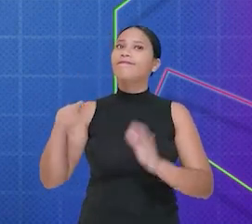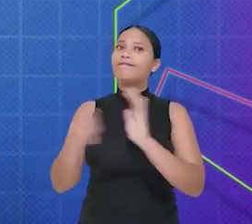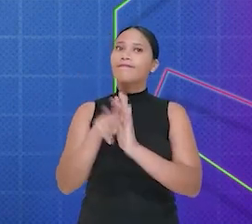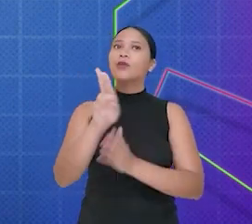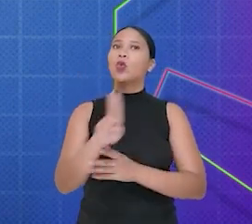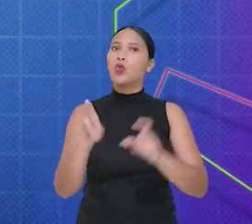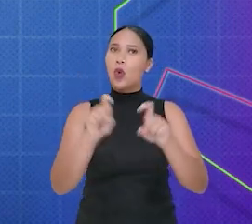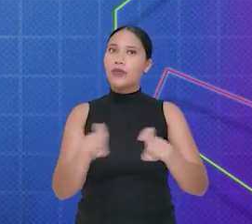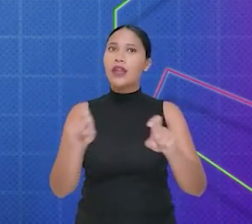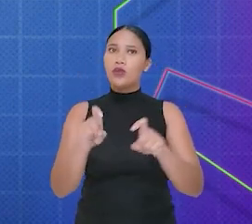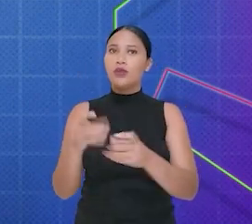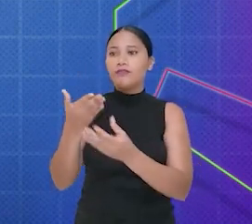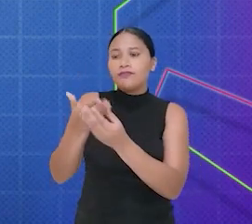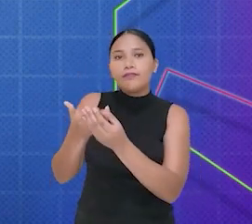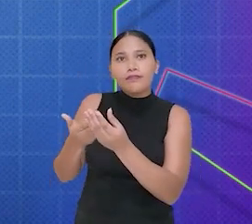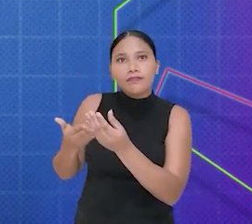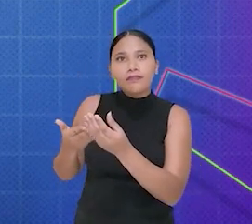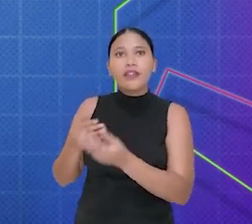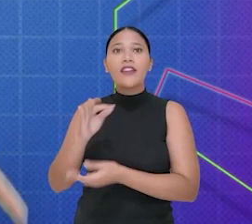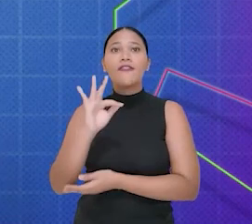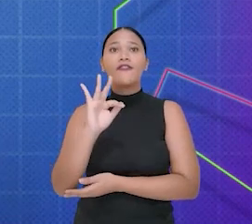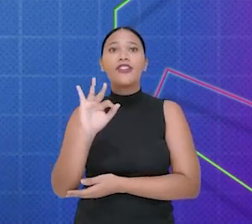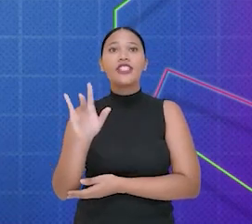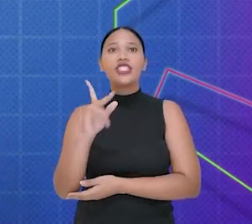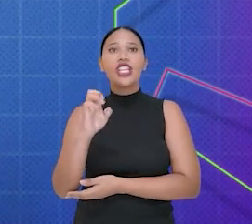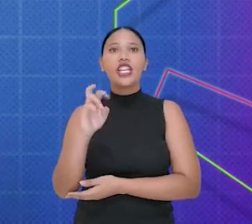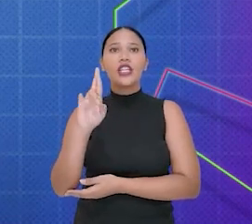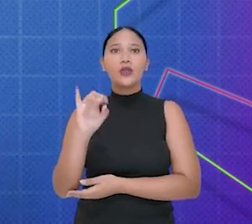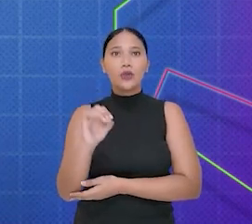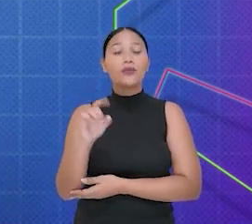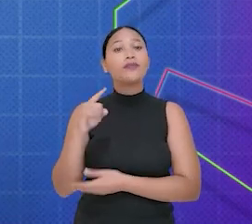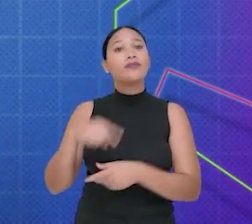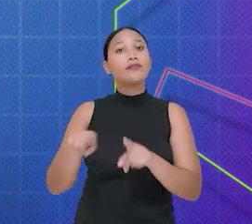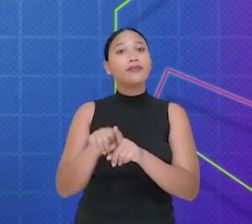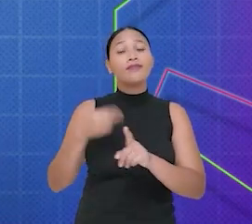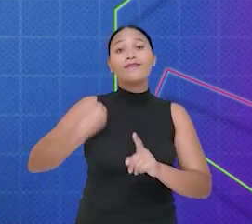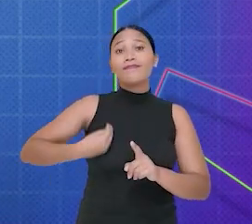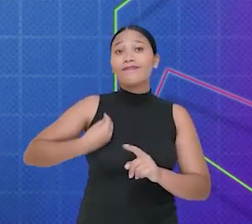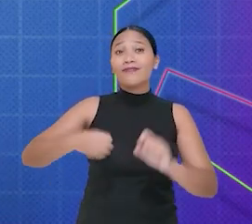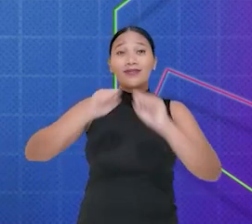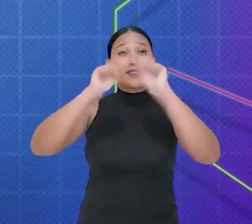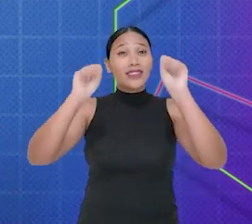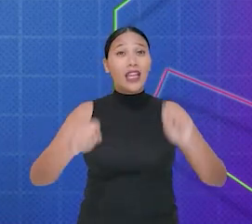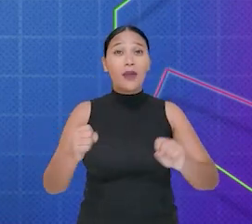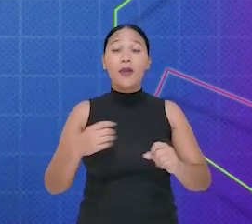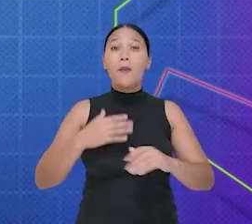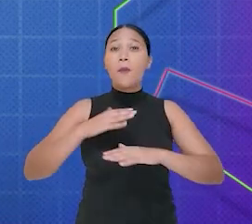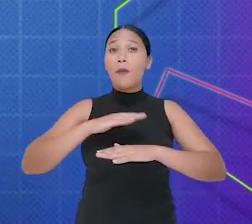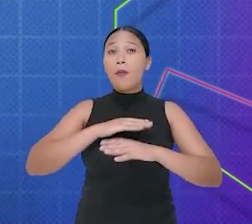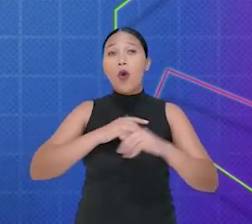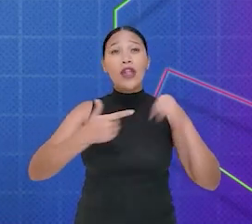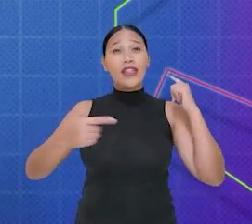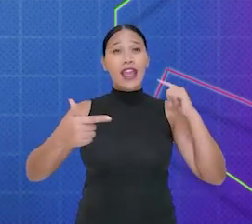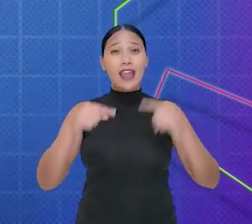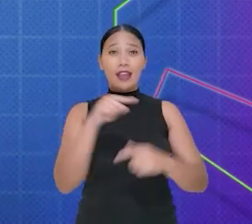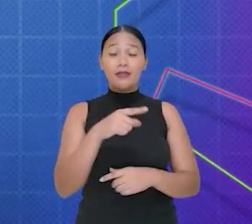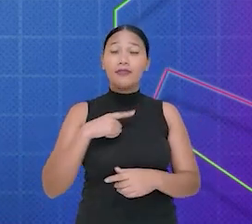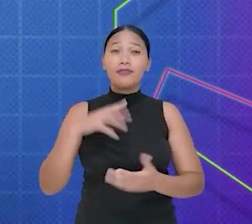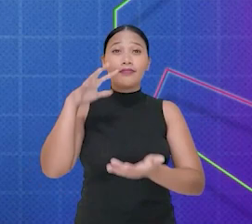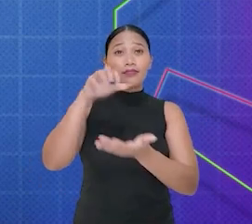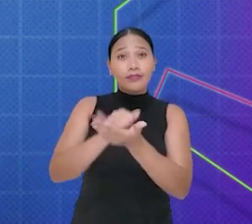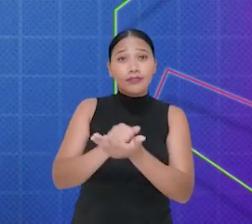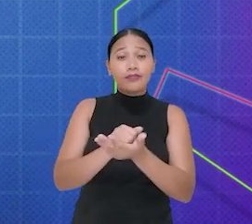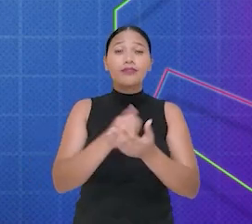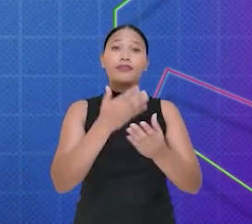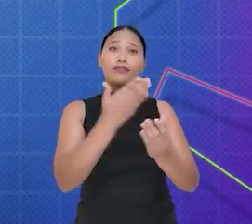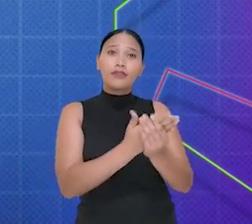elementos fundamentais no uso do computador e estão presentes em todos os sistemas operacionais modernos. Eles permitem a